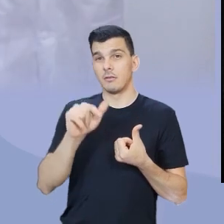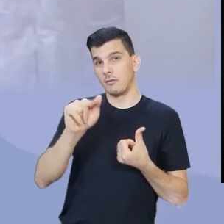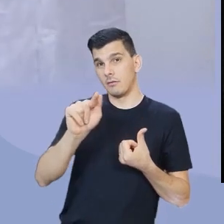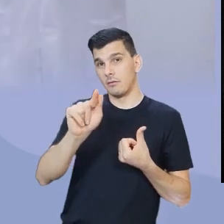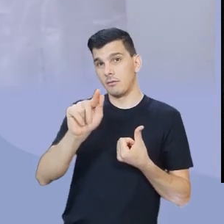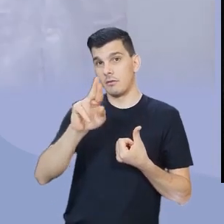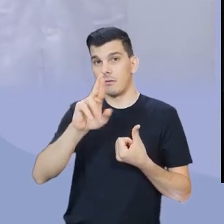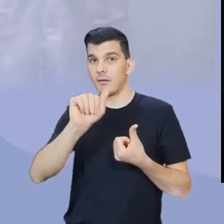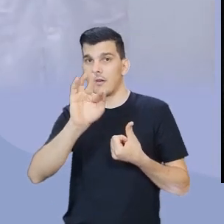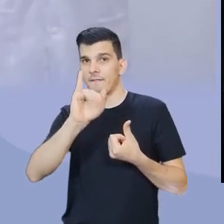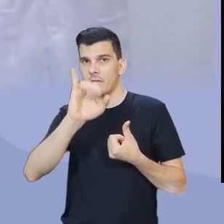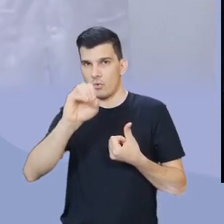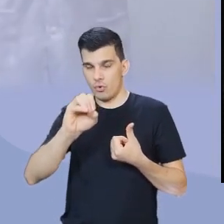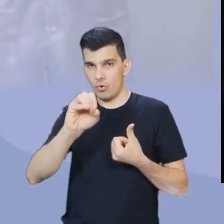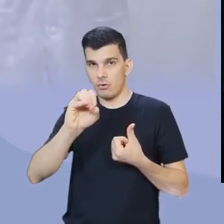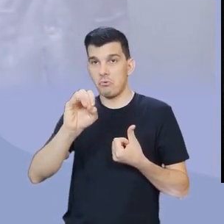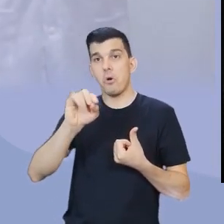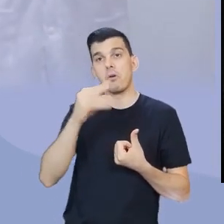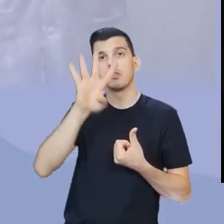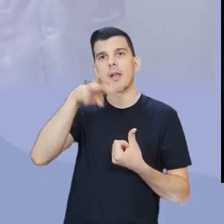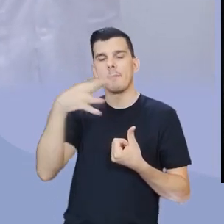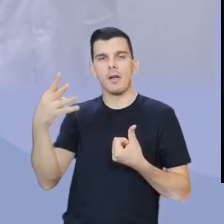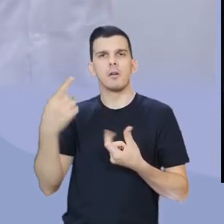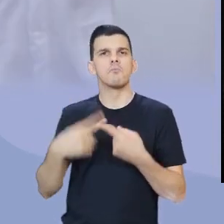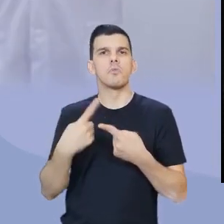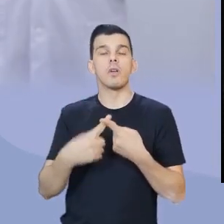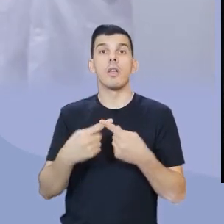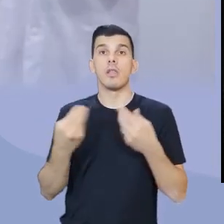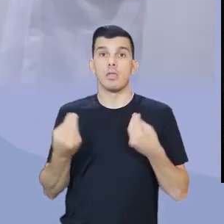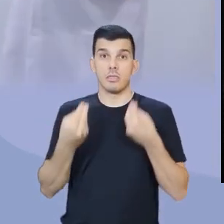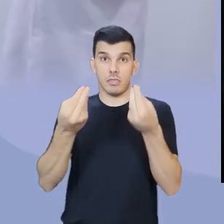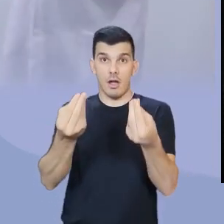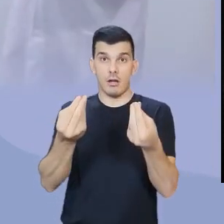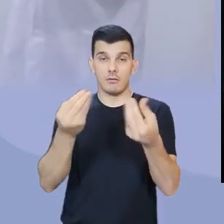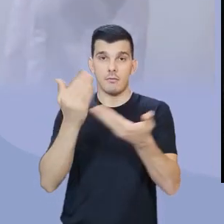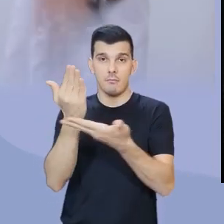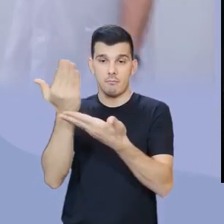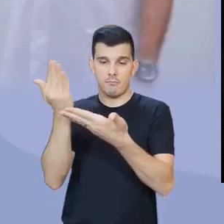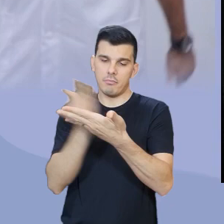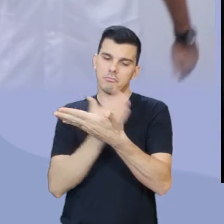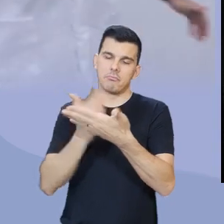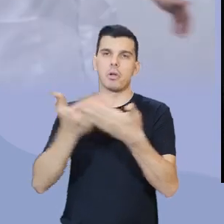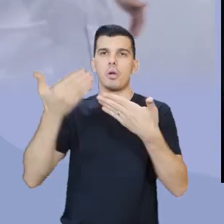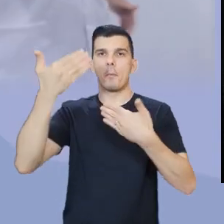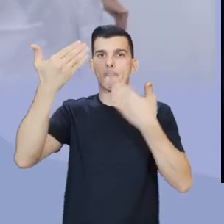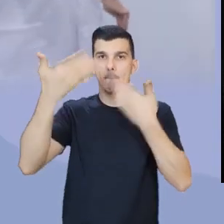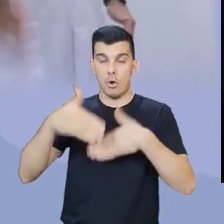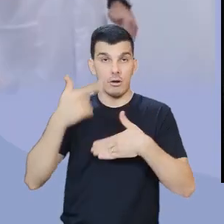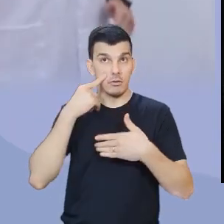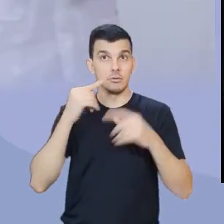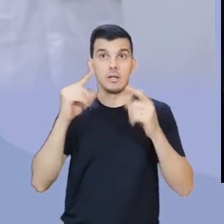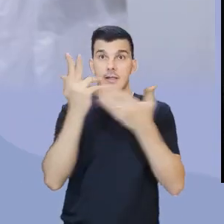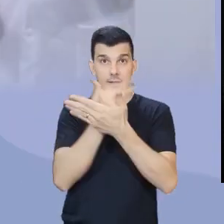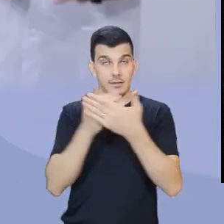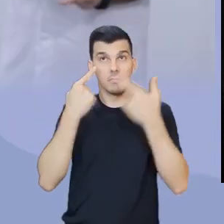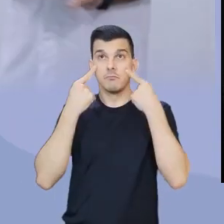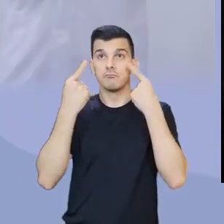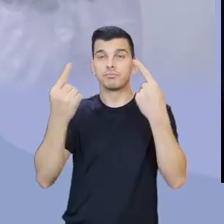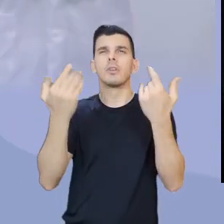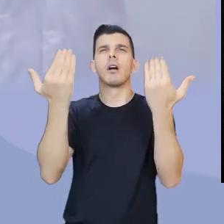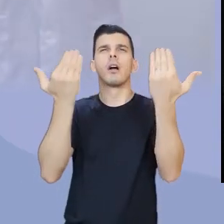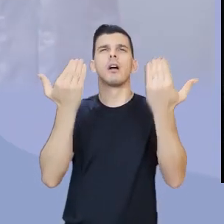seja a competência mais tranquila de todas, meu hacker, porque eles vão te dar um gráfico ou vão te dar uma tabela e vão pedir para